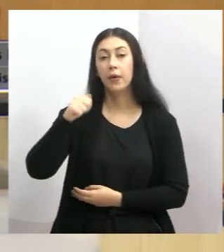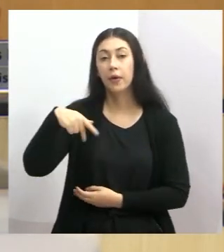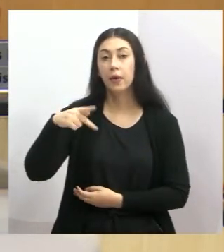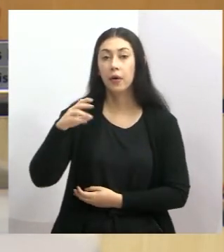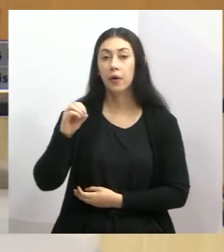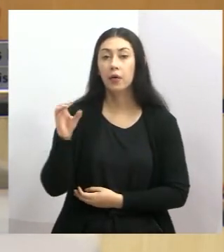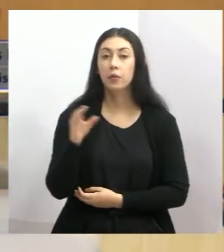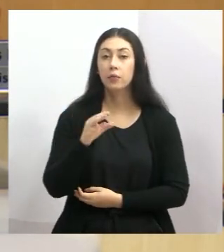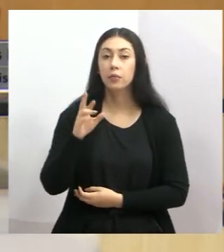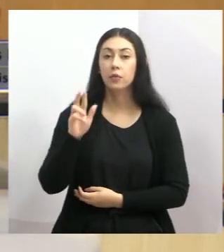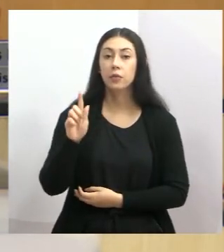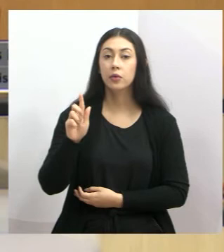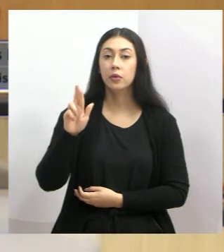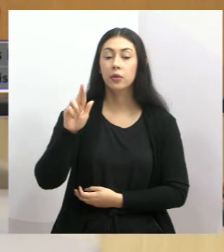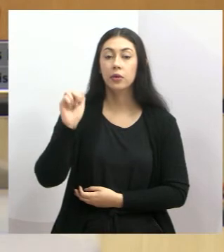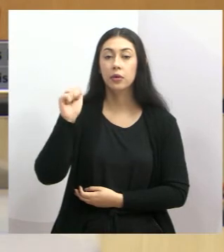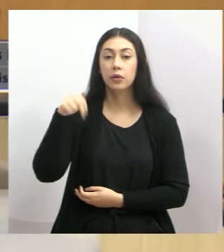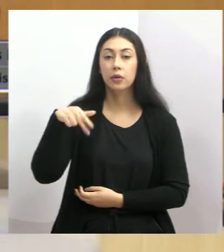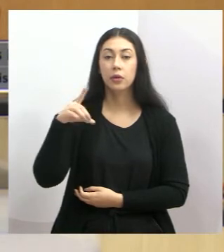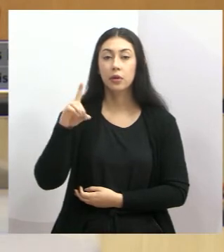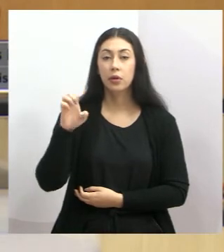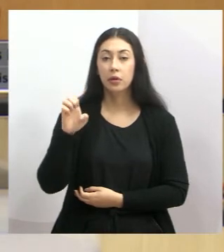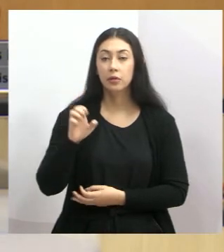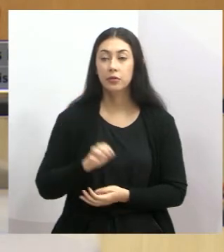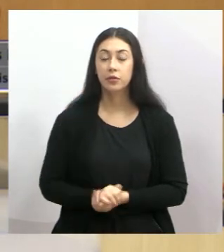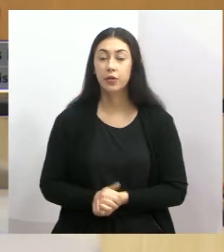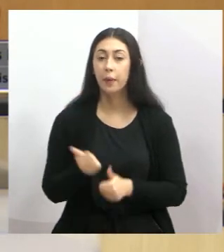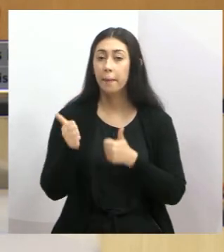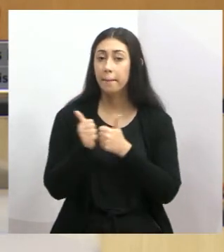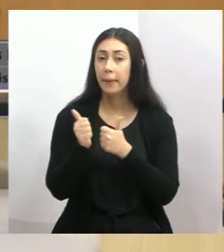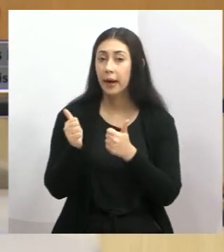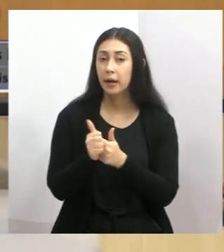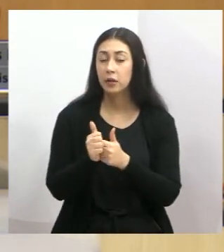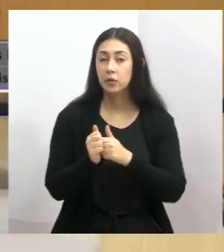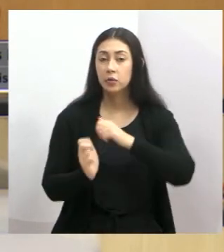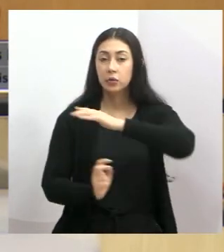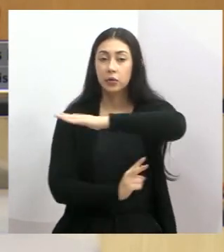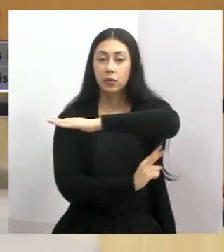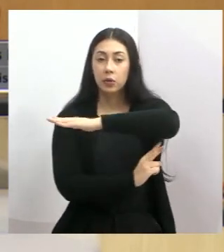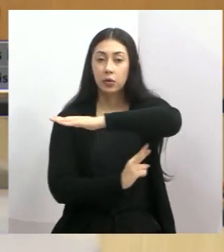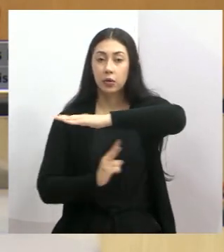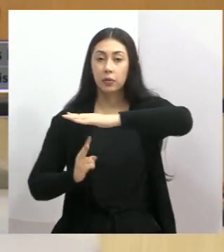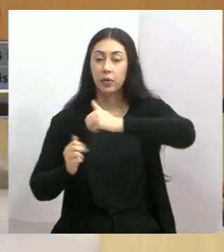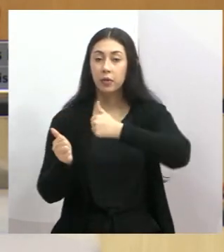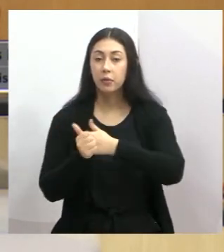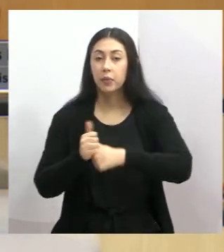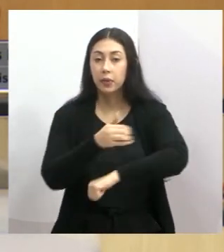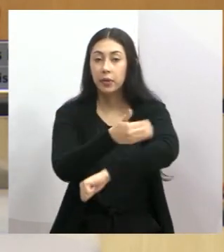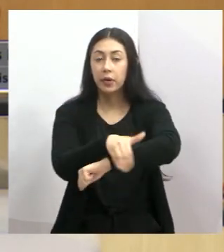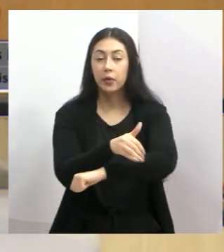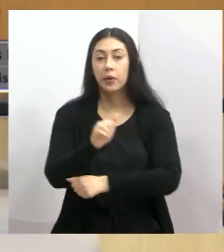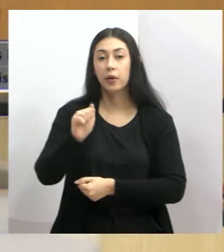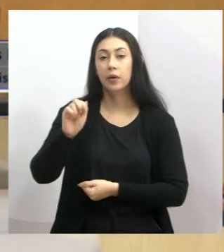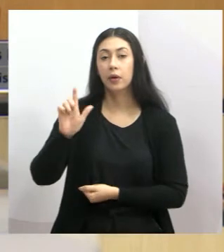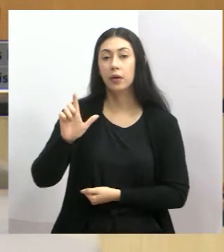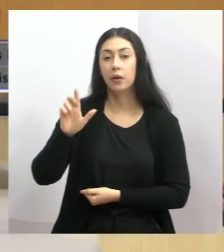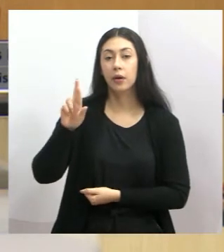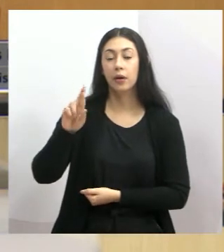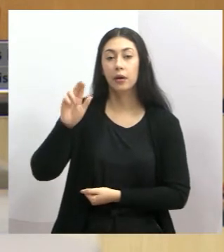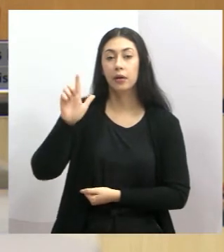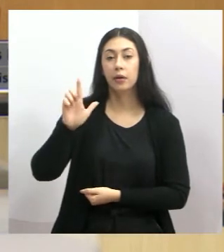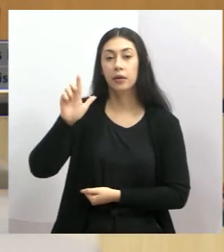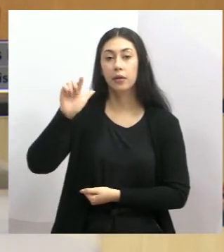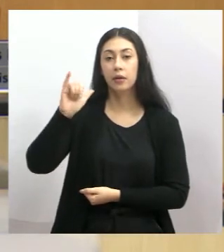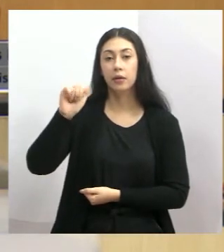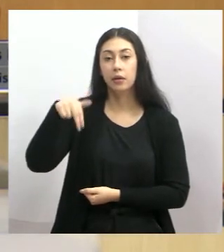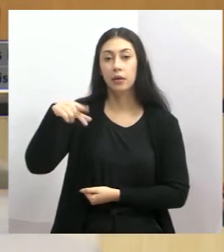localizado antes da ponte na confluência com a estrada Arlindo Alves Vieira e outro defronte